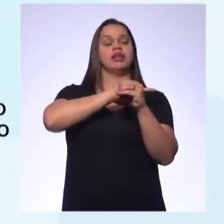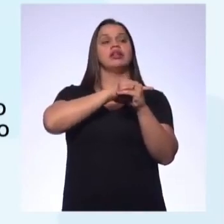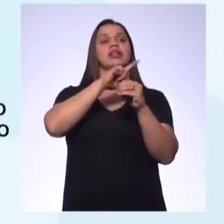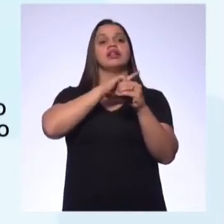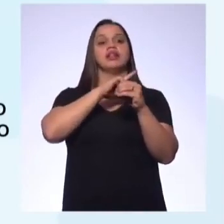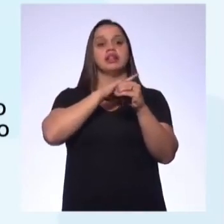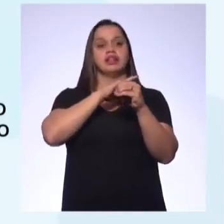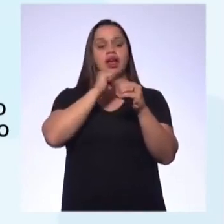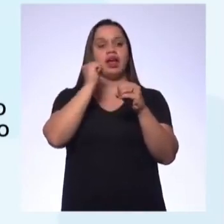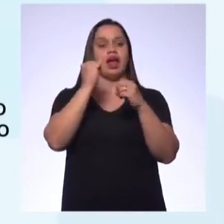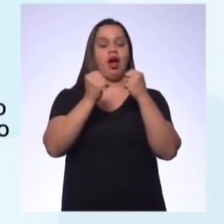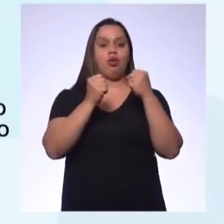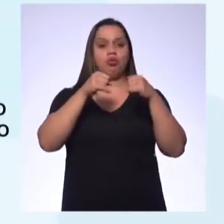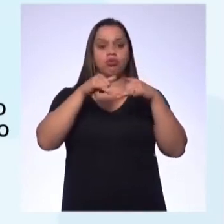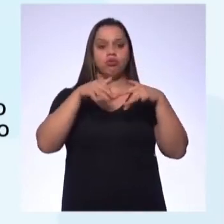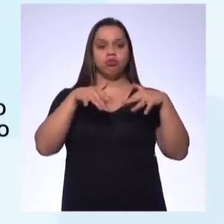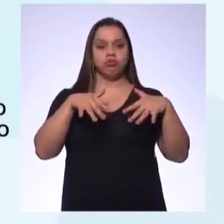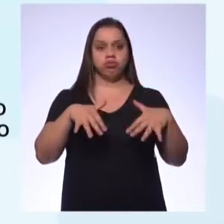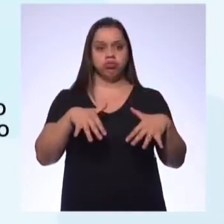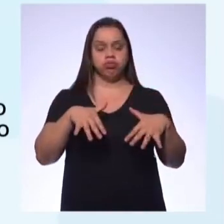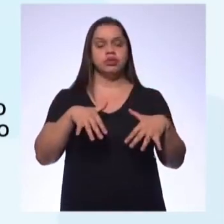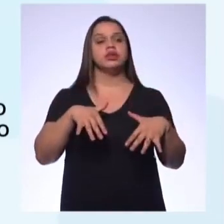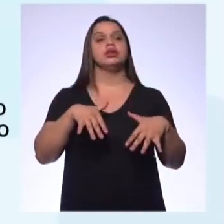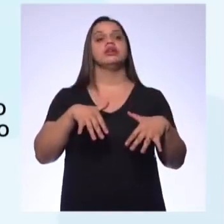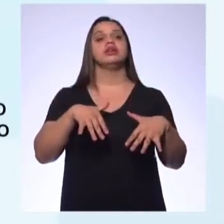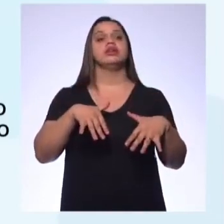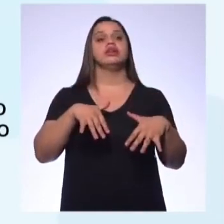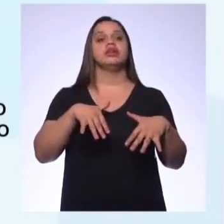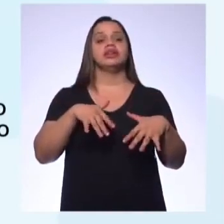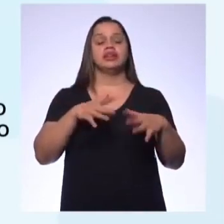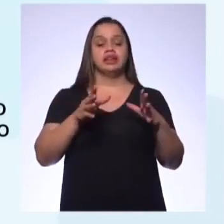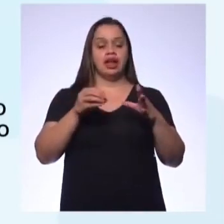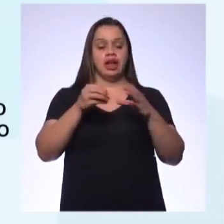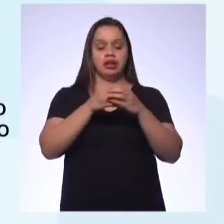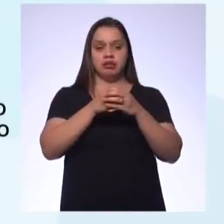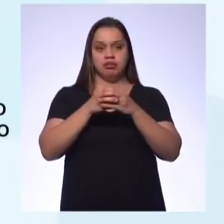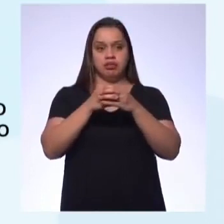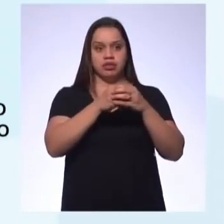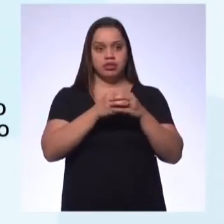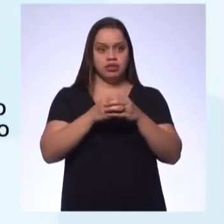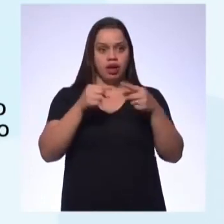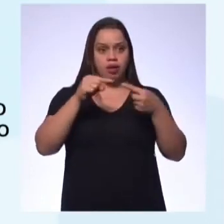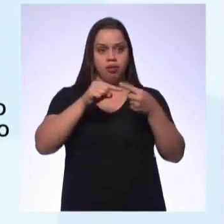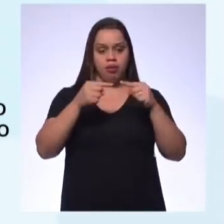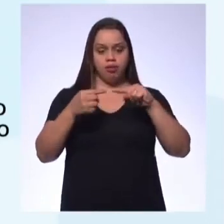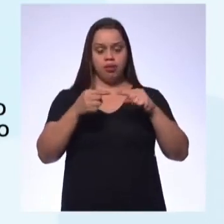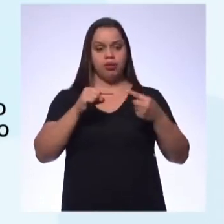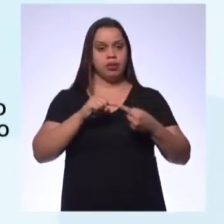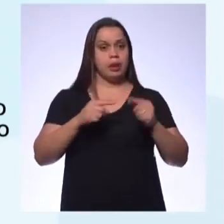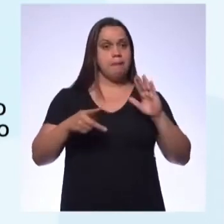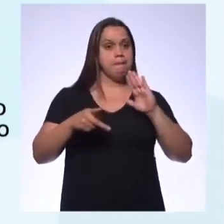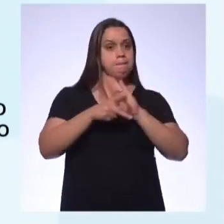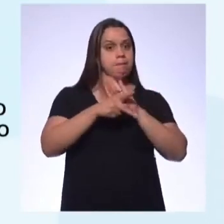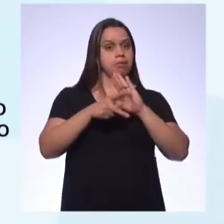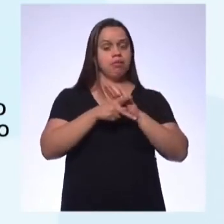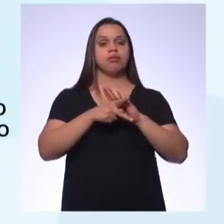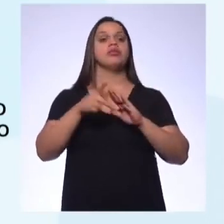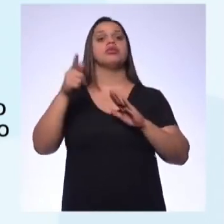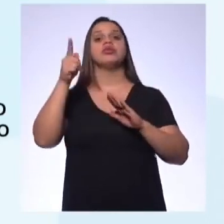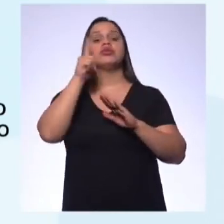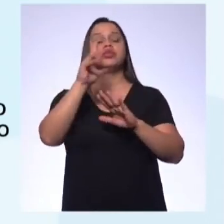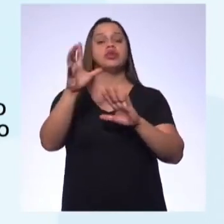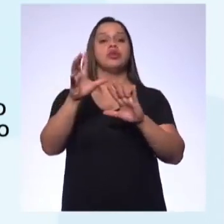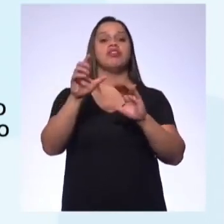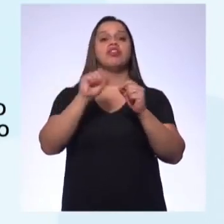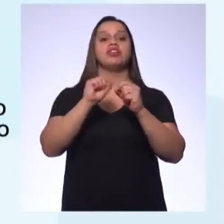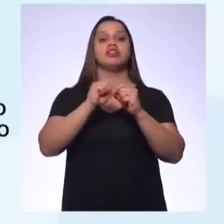verdade, a gente tem as terminações nervosas ligadas às células específicas, especializadas em